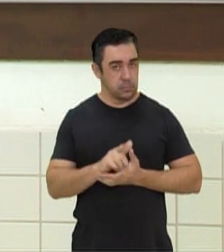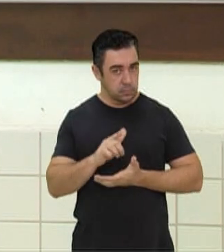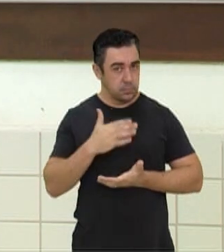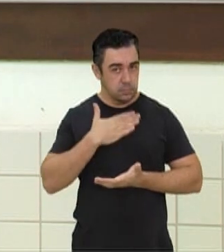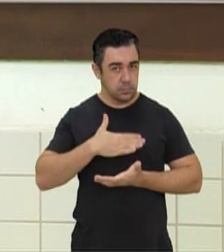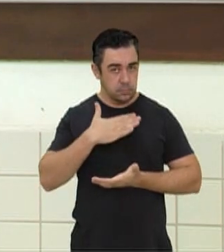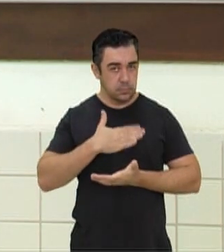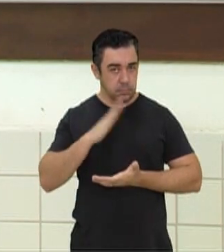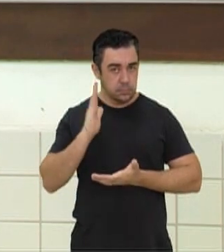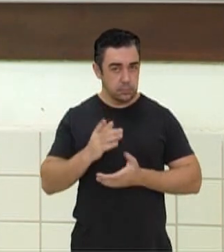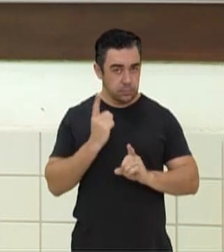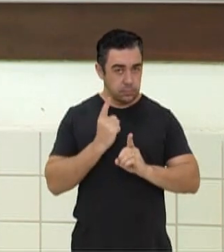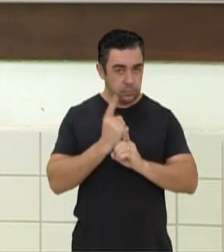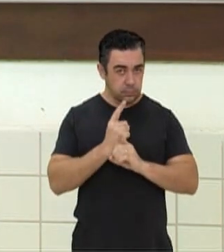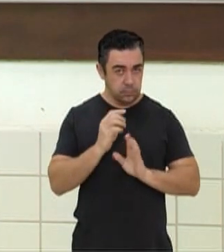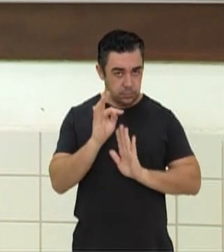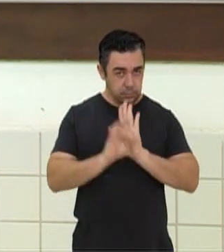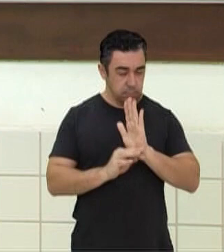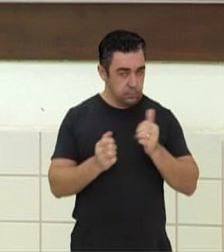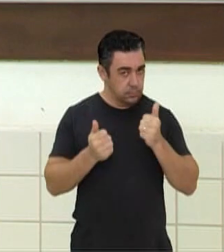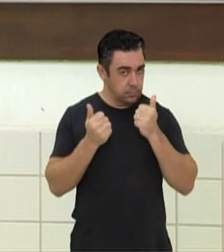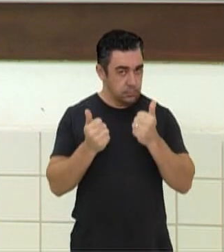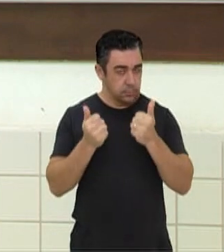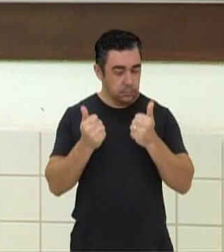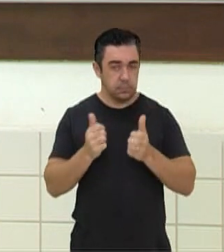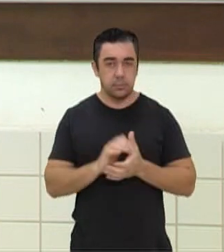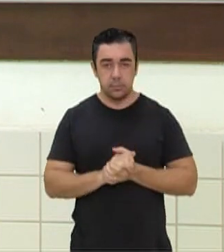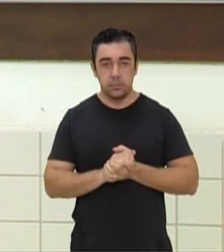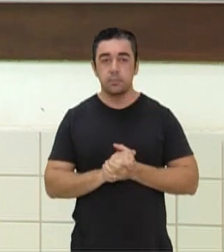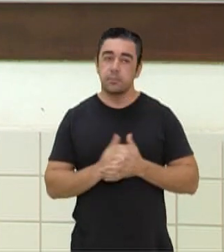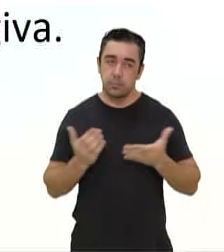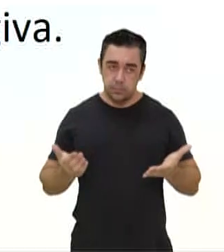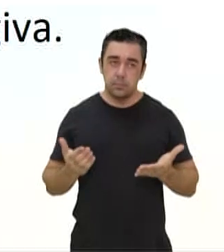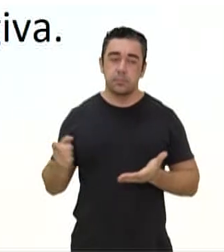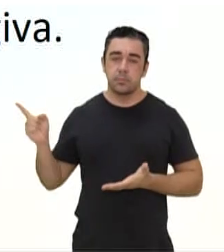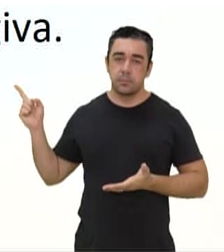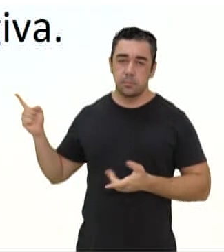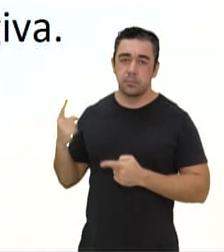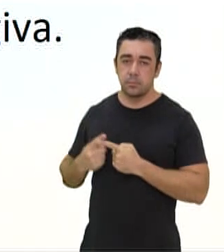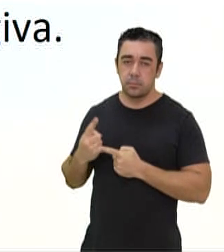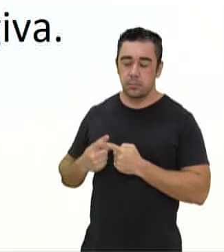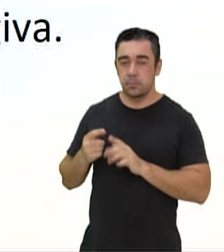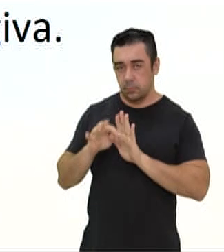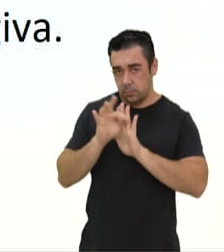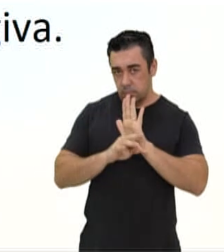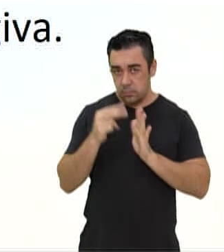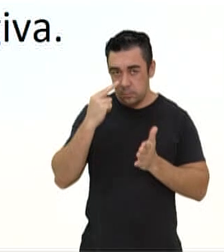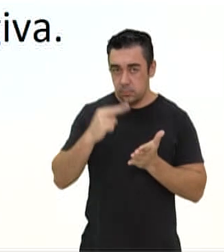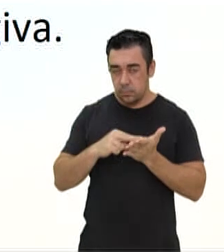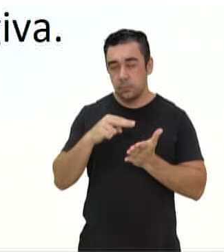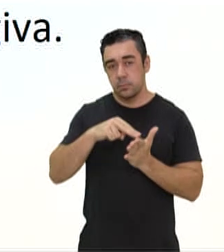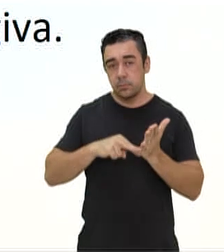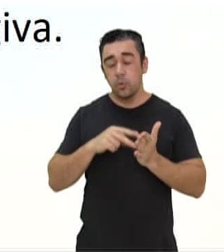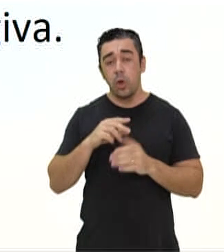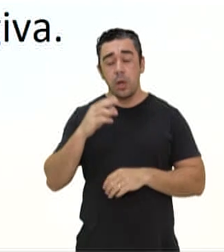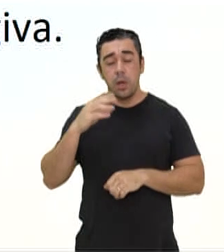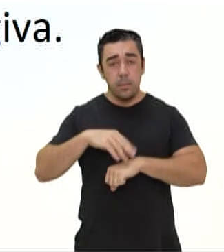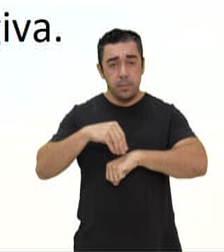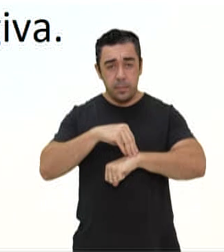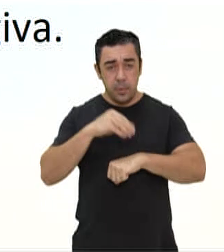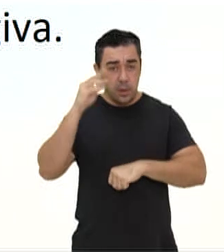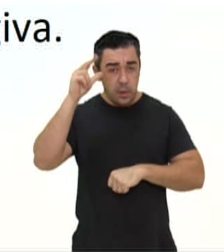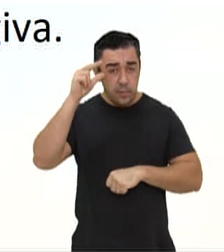Tranquilinhos lá? Buscaram no texto? Muito bem lá. Então, sem dúvida nenhuma, segundo o texto, as escovas de pelo de cavalo